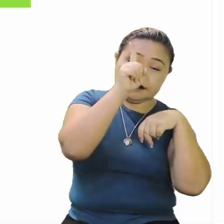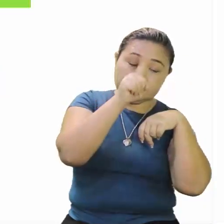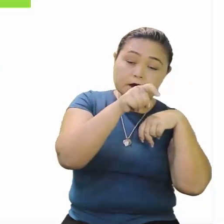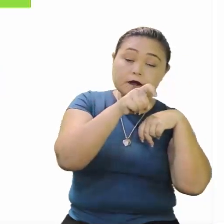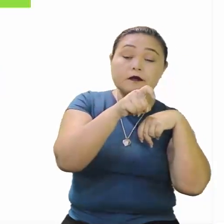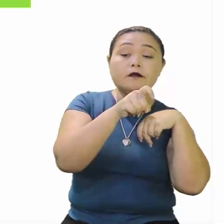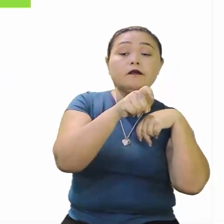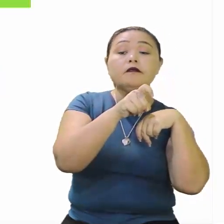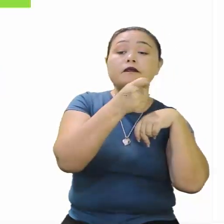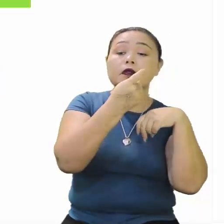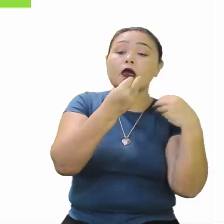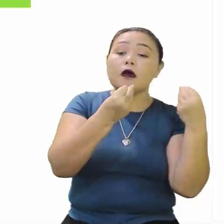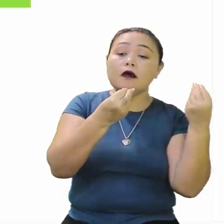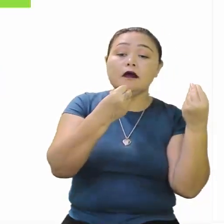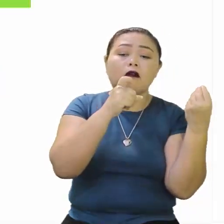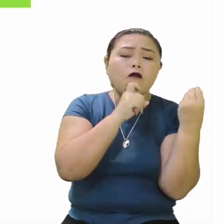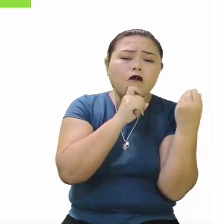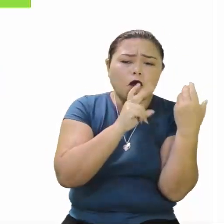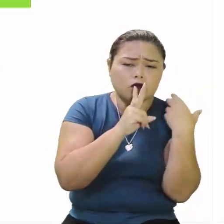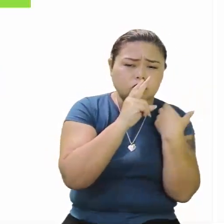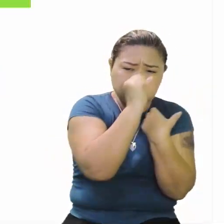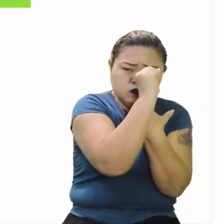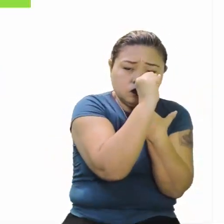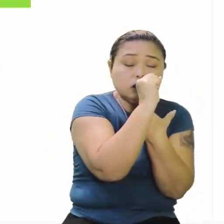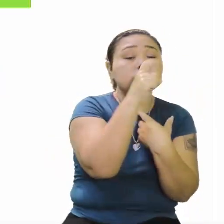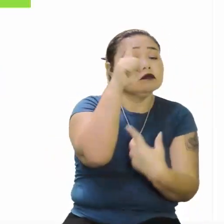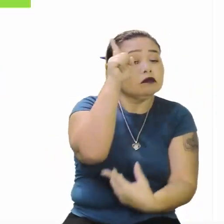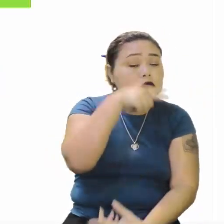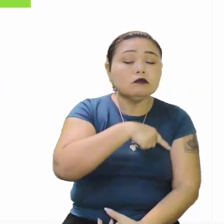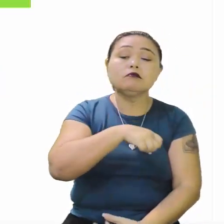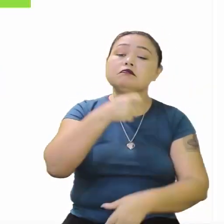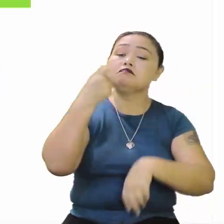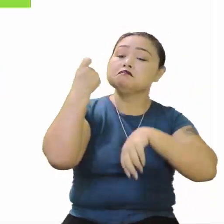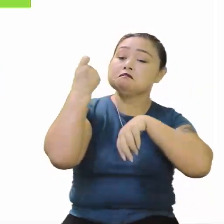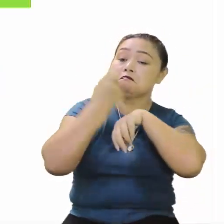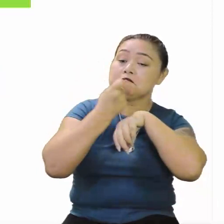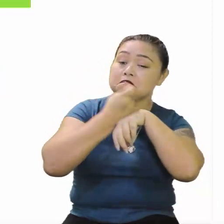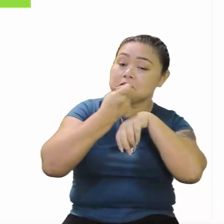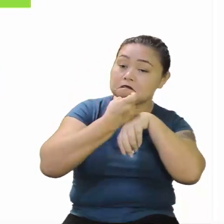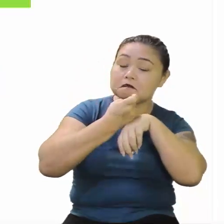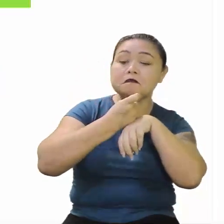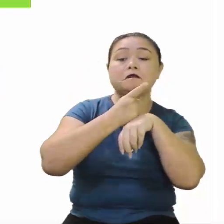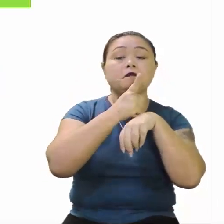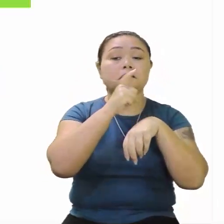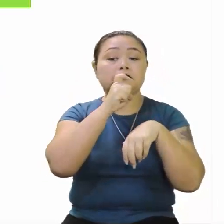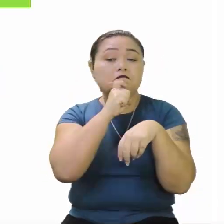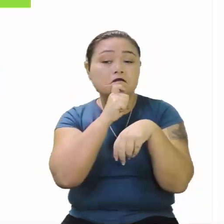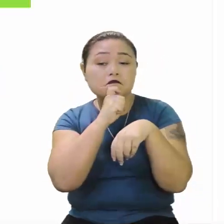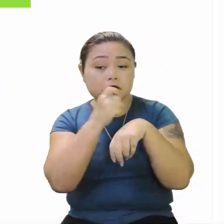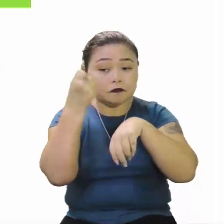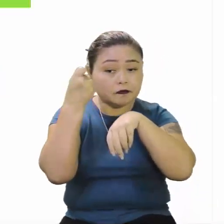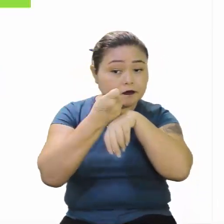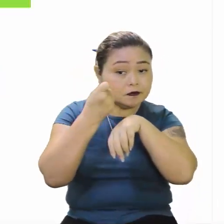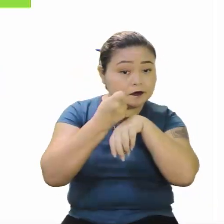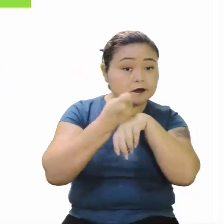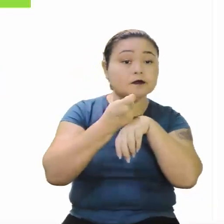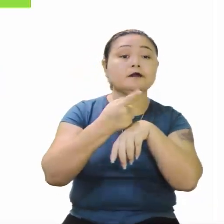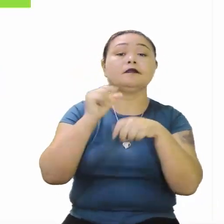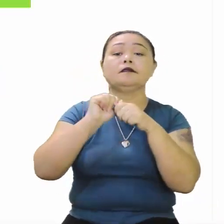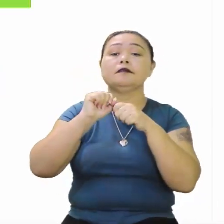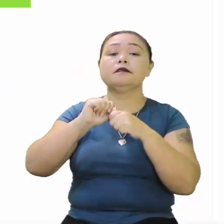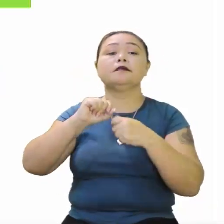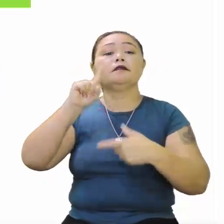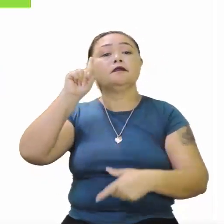por resfriamento, através da solidificação. Então, do sólido para o líquido,